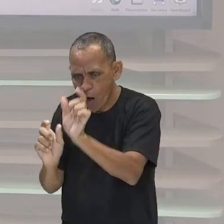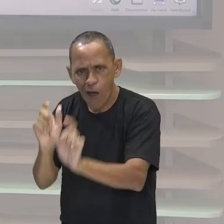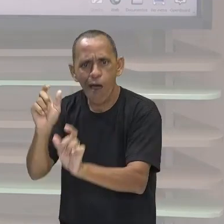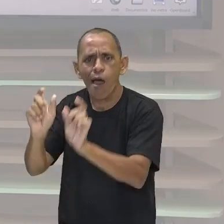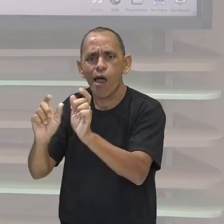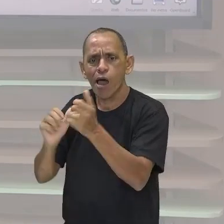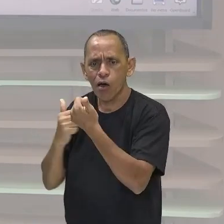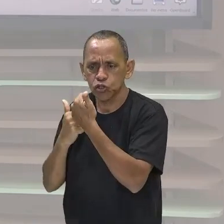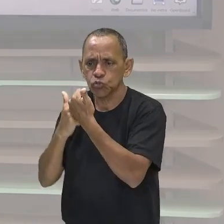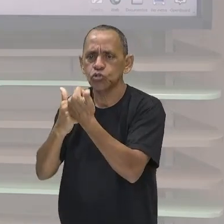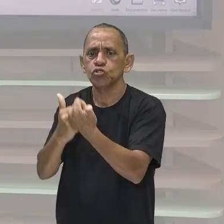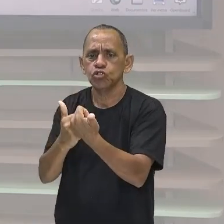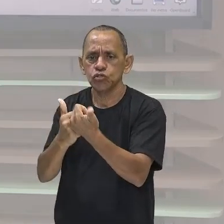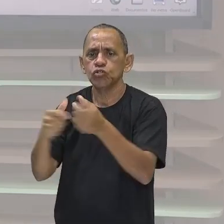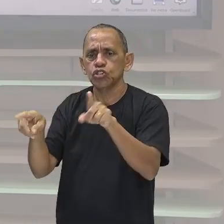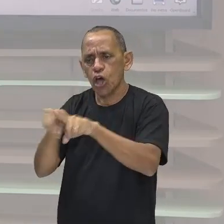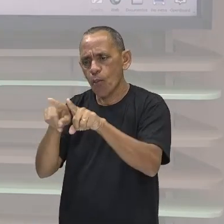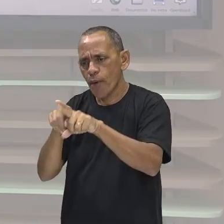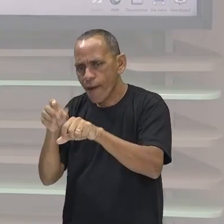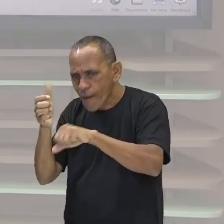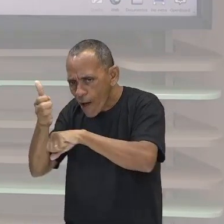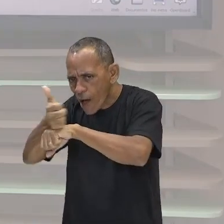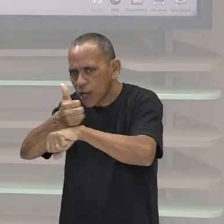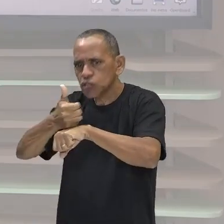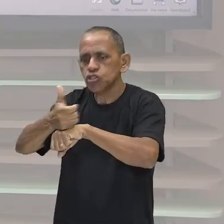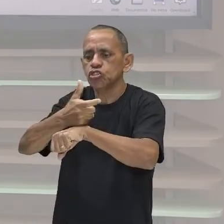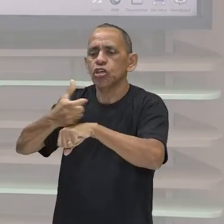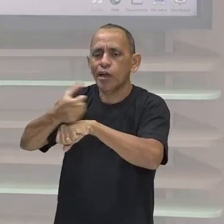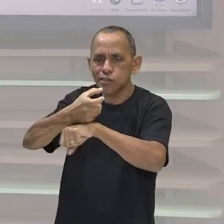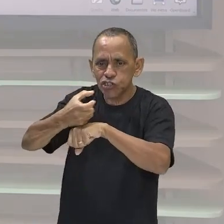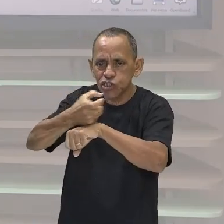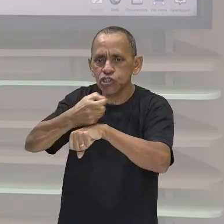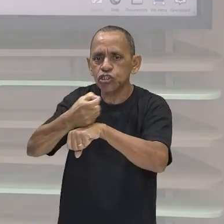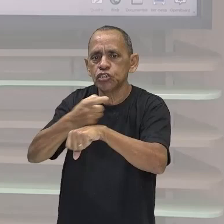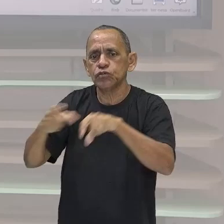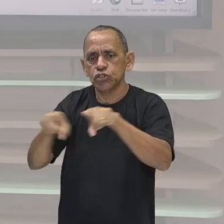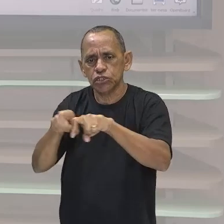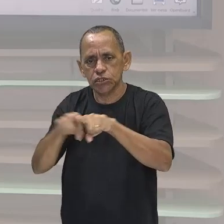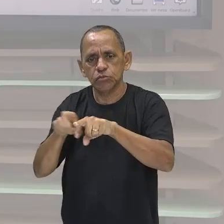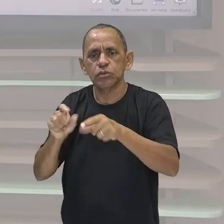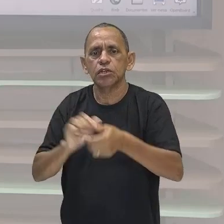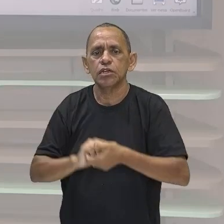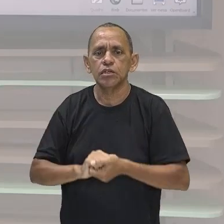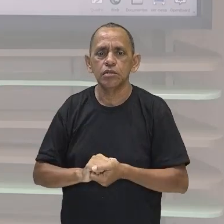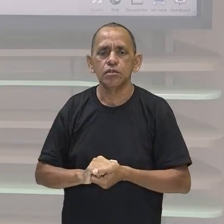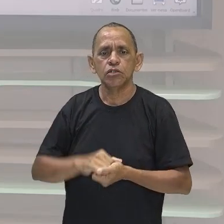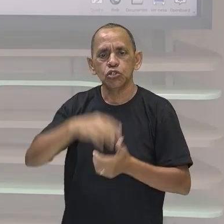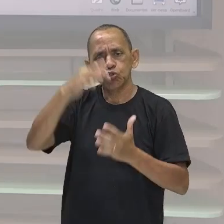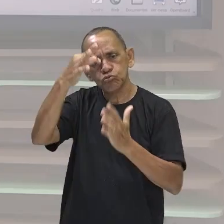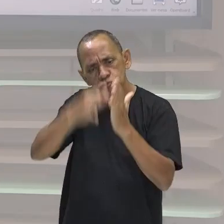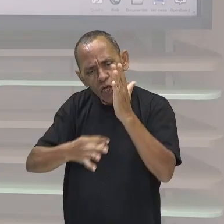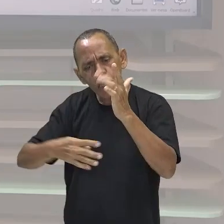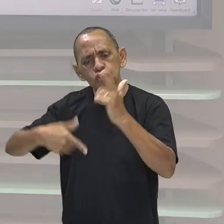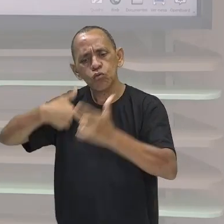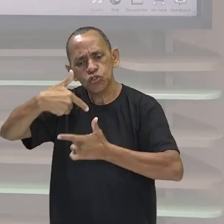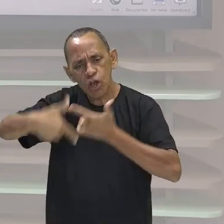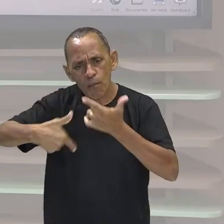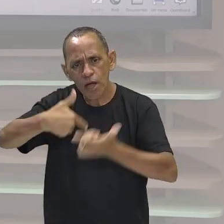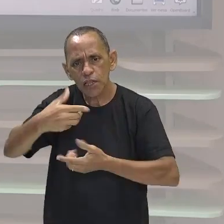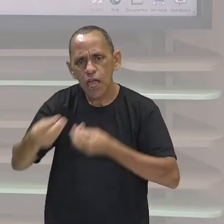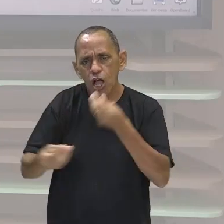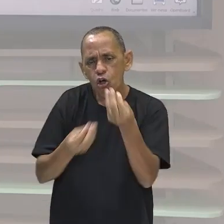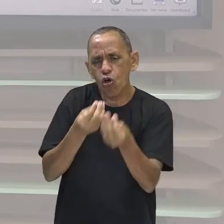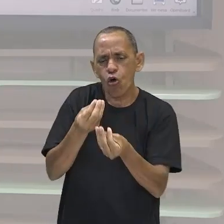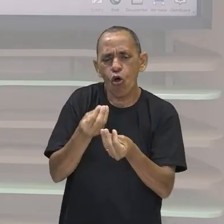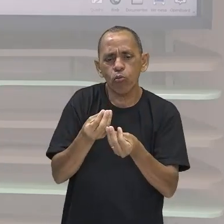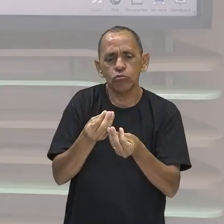como adjetivo dos nomes. Então são características no texto que eles vão trabalhar ali a elegância do texto,